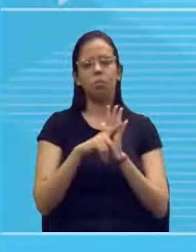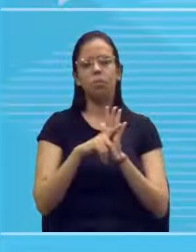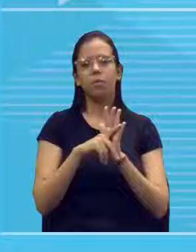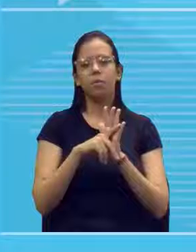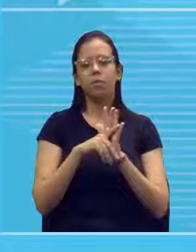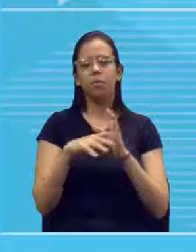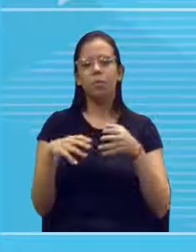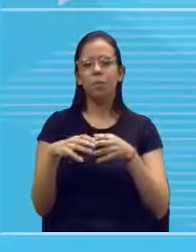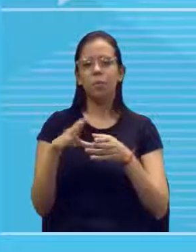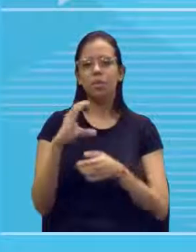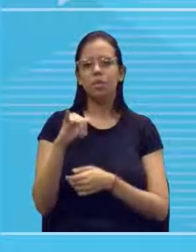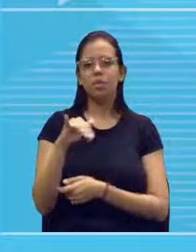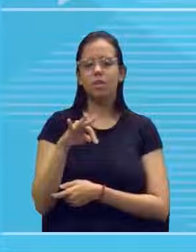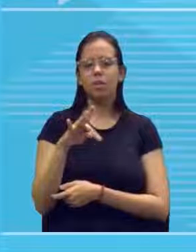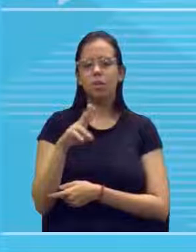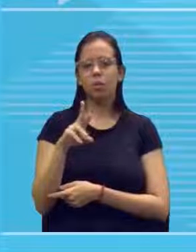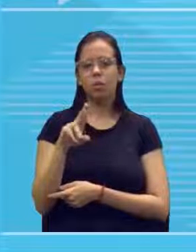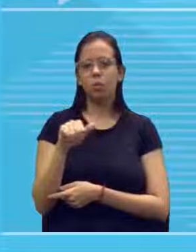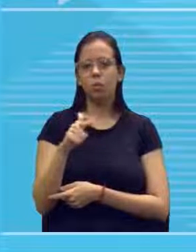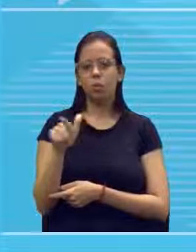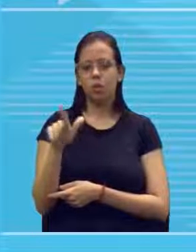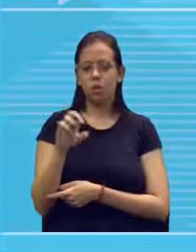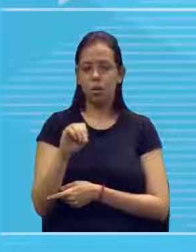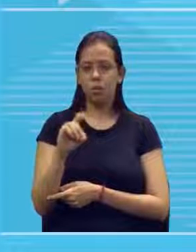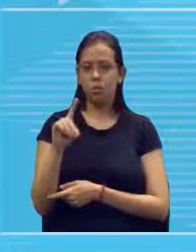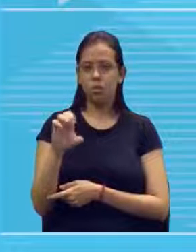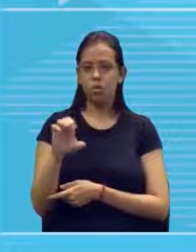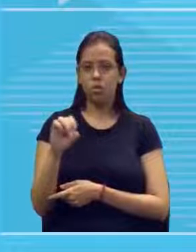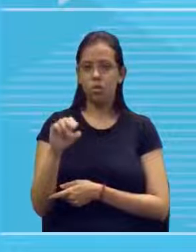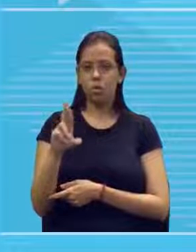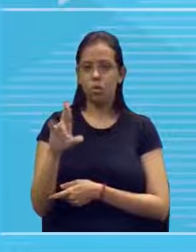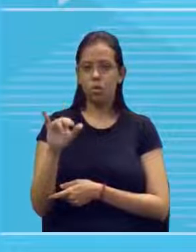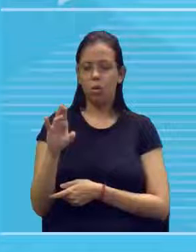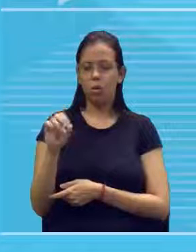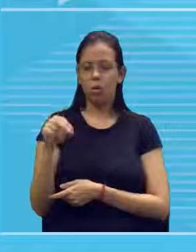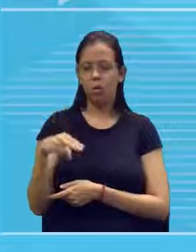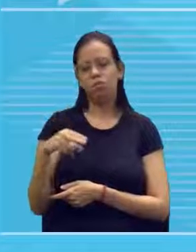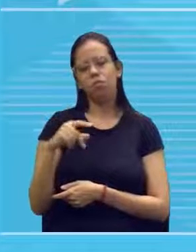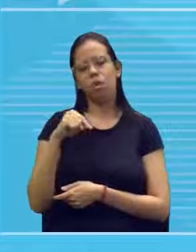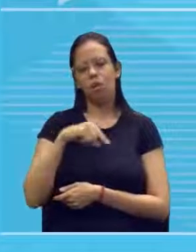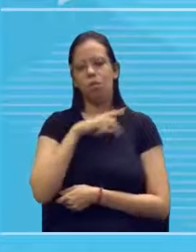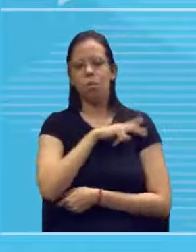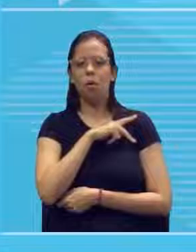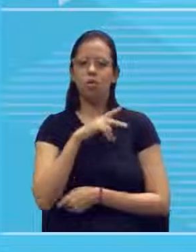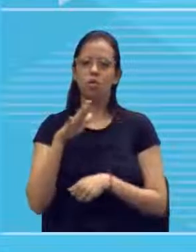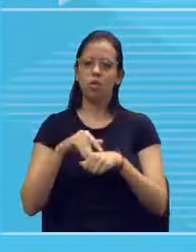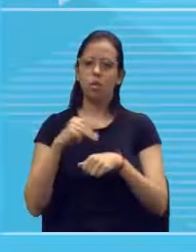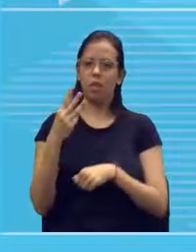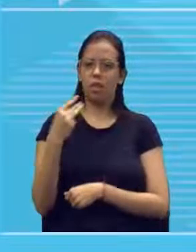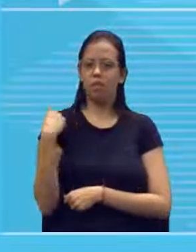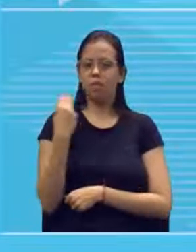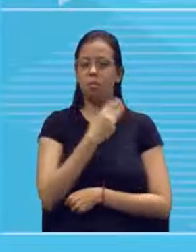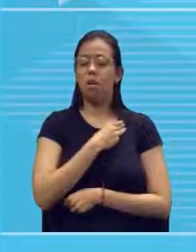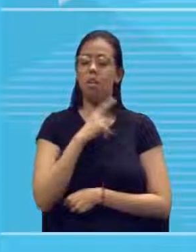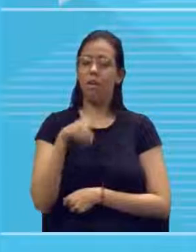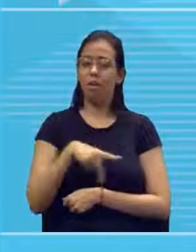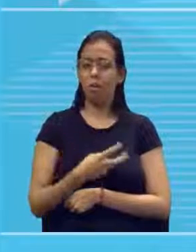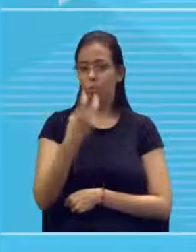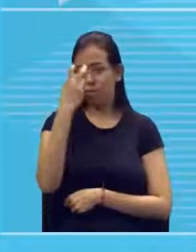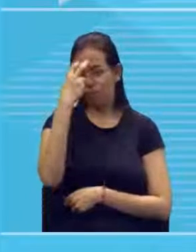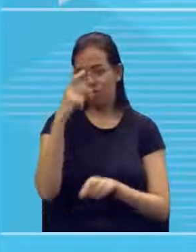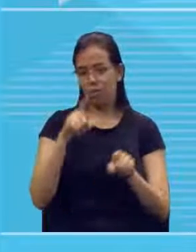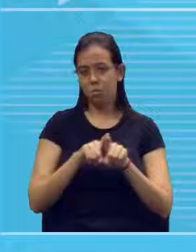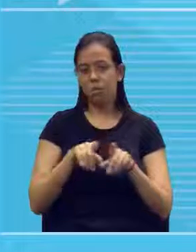Orion e a gente aqui chama de Três Marias isso a cultura também né então a gente vê que